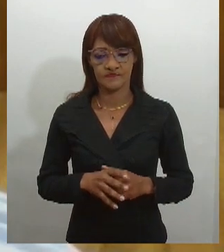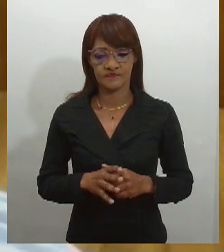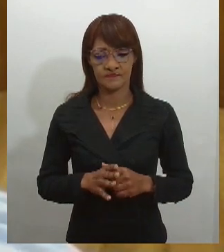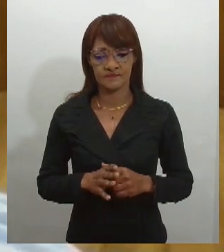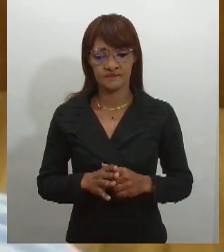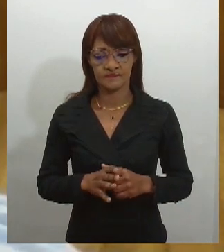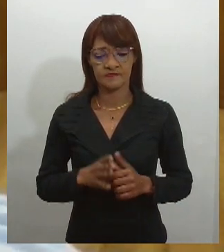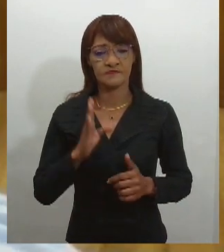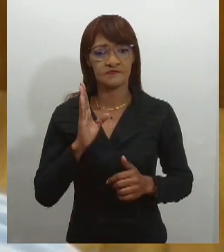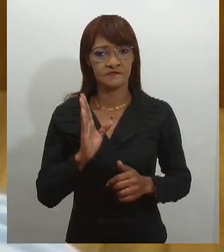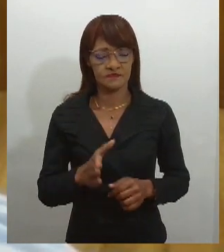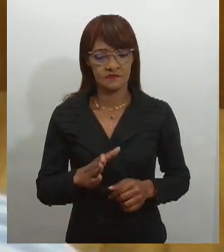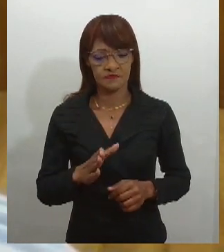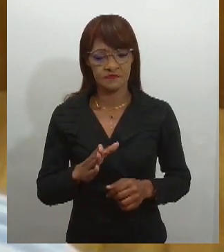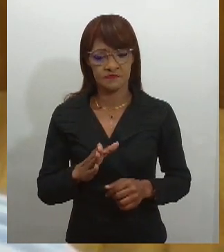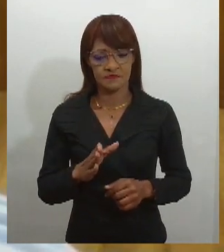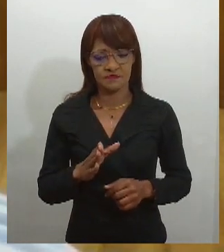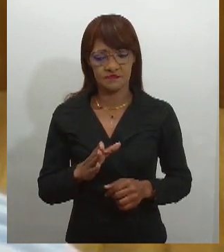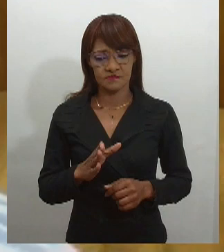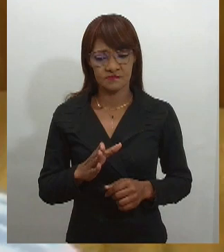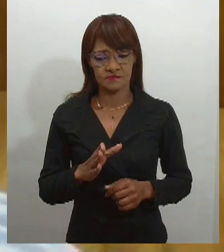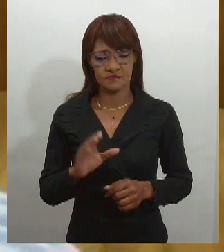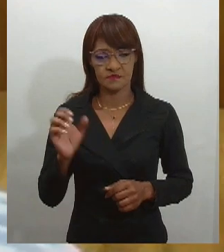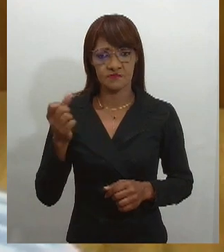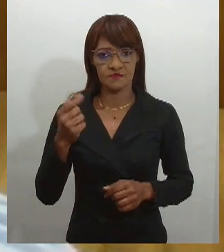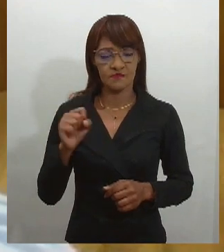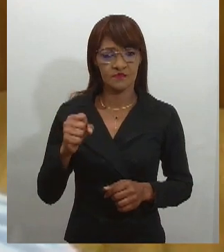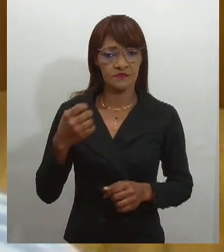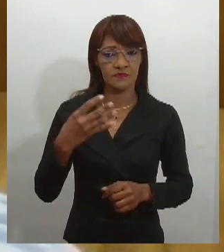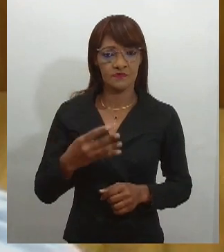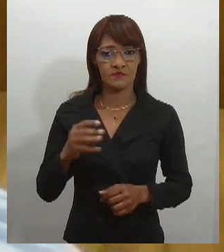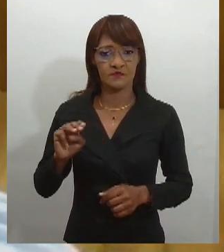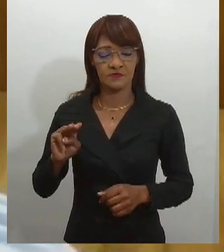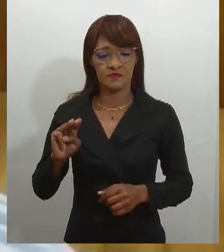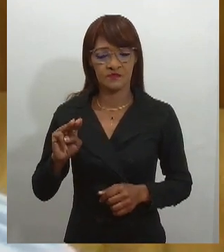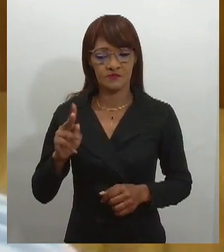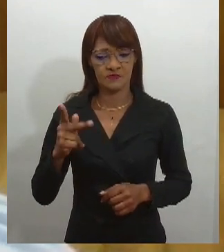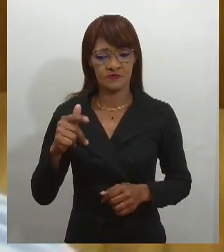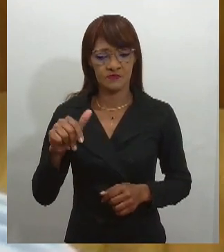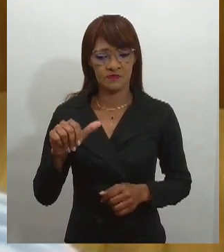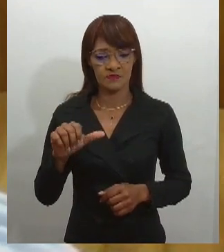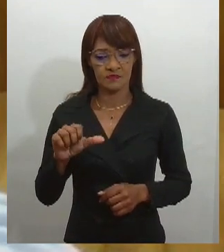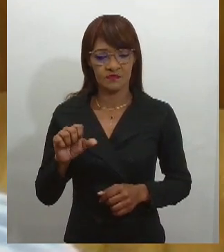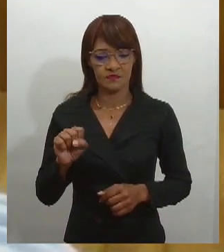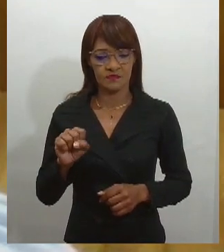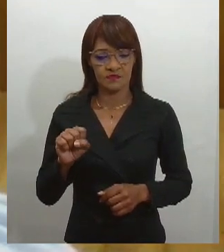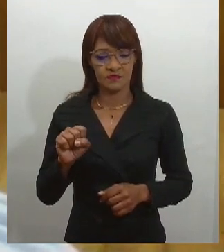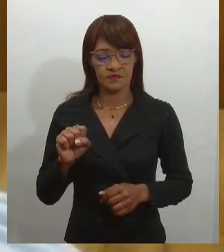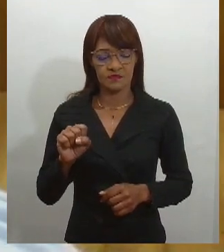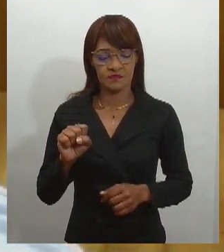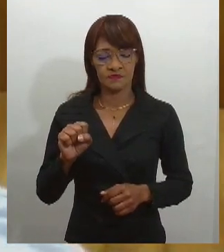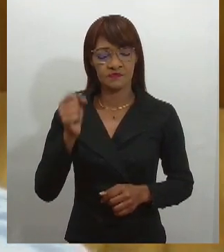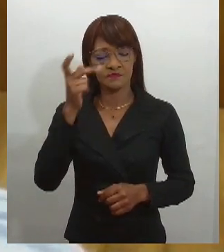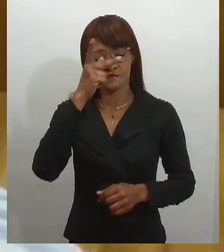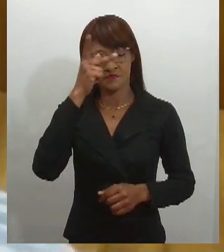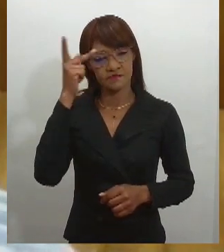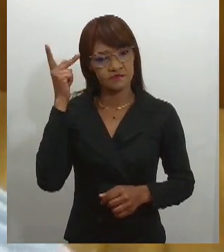para 84 milhões de pessoas, 70 milhões de pessoas estão já endividados. Porque,